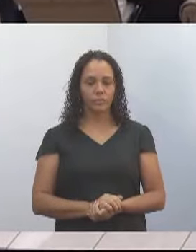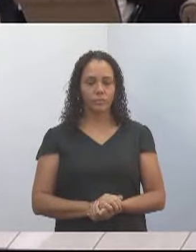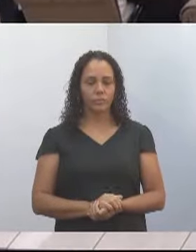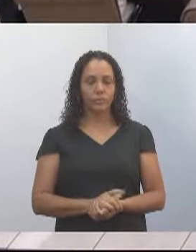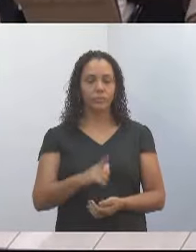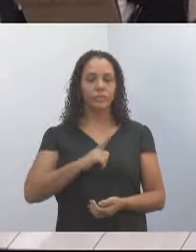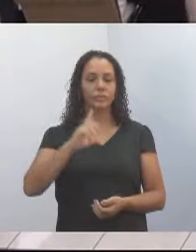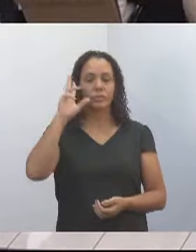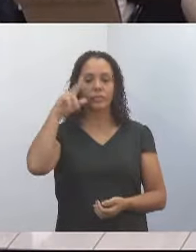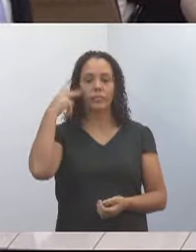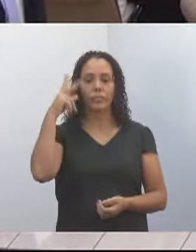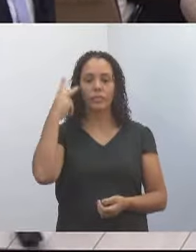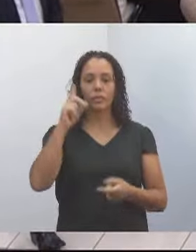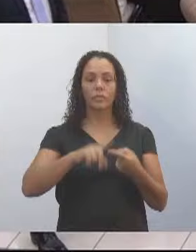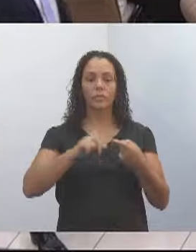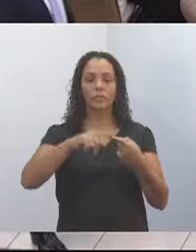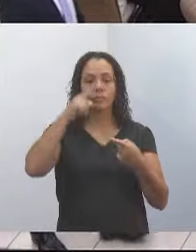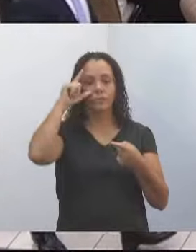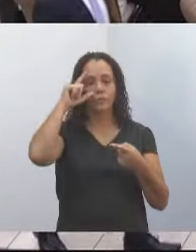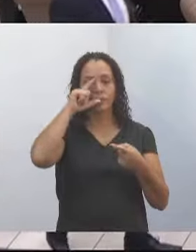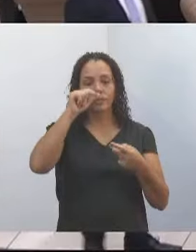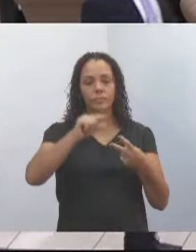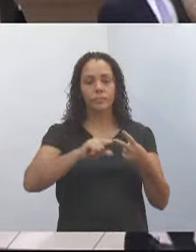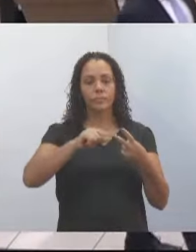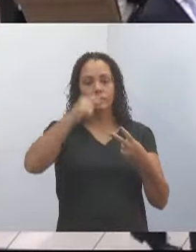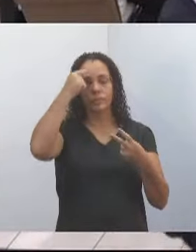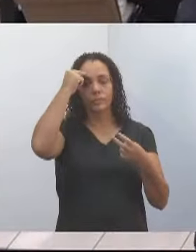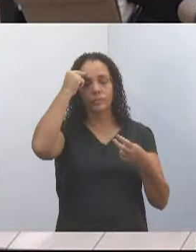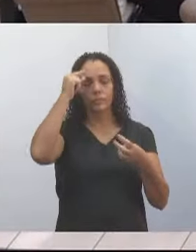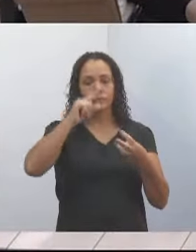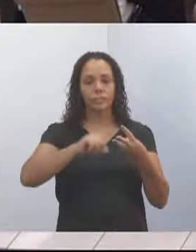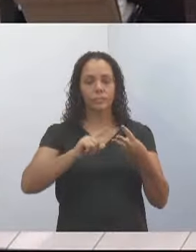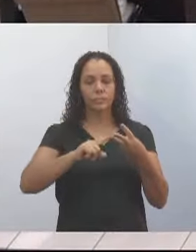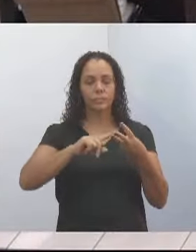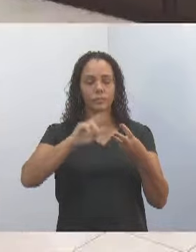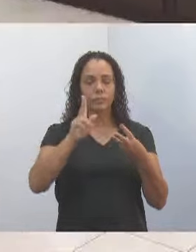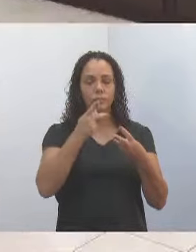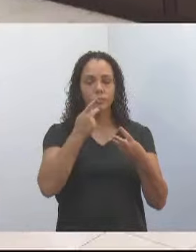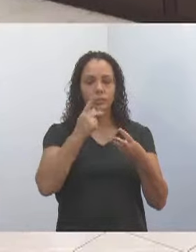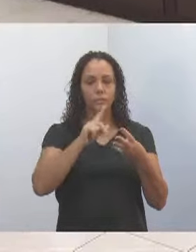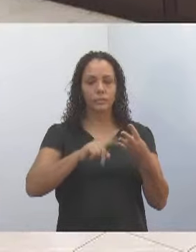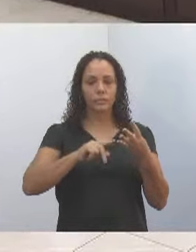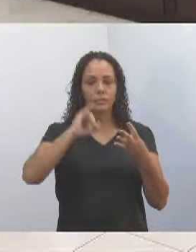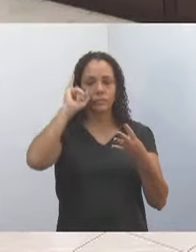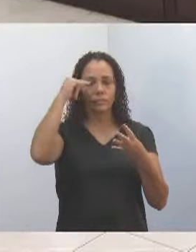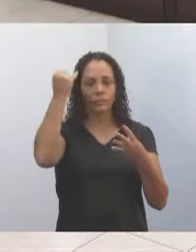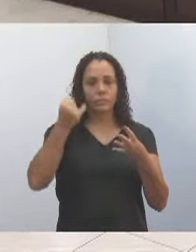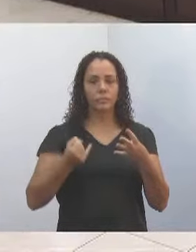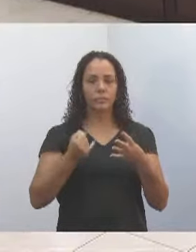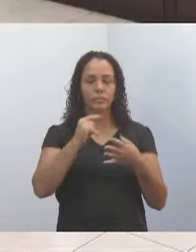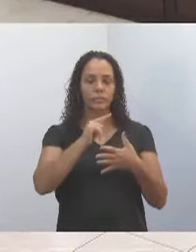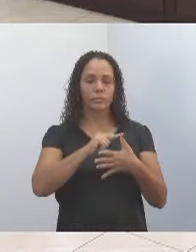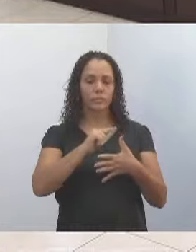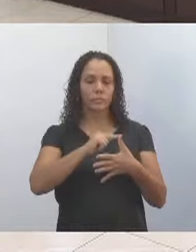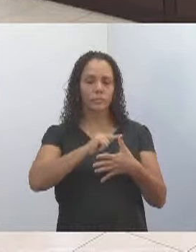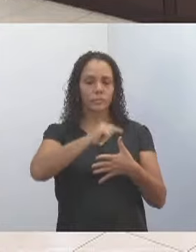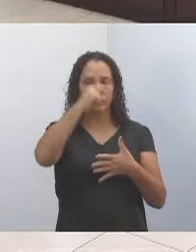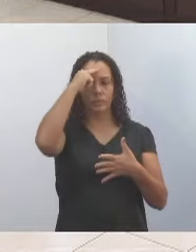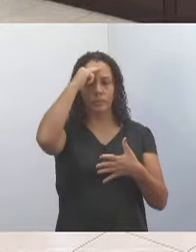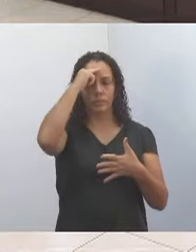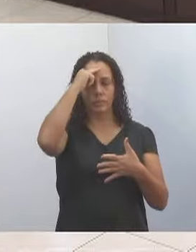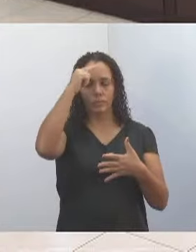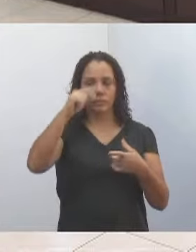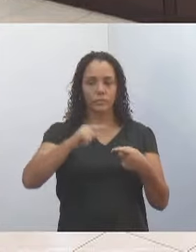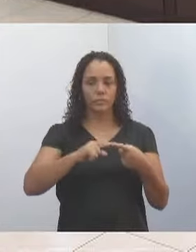Estão presentes os vereadores Abner Rosa, Edgar Sasaki, Hernani Barreto, Juliana da Fênix, Luiz